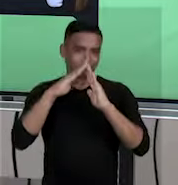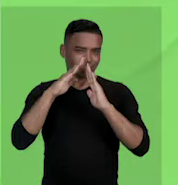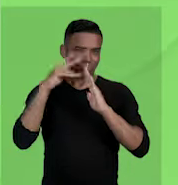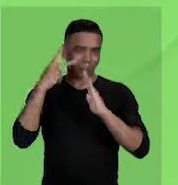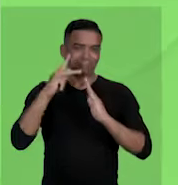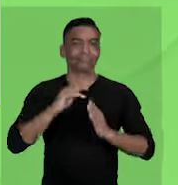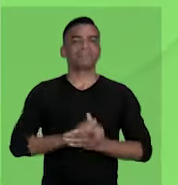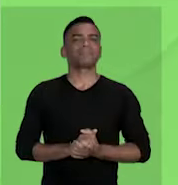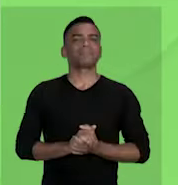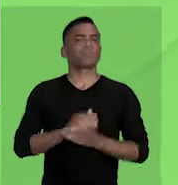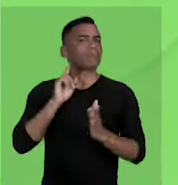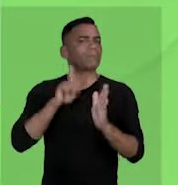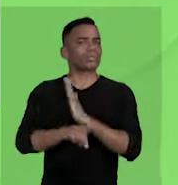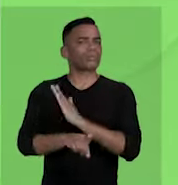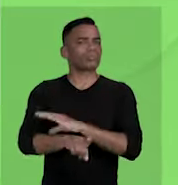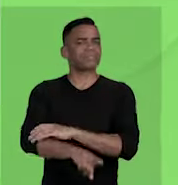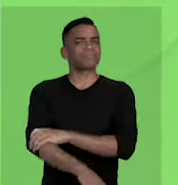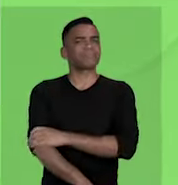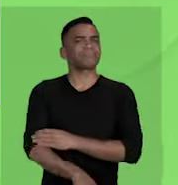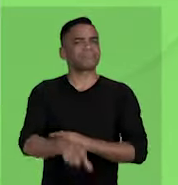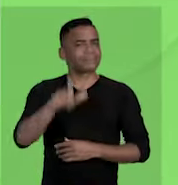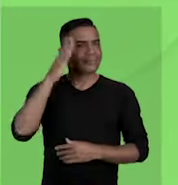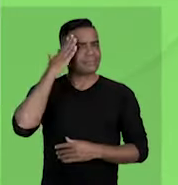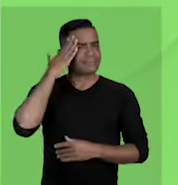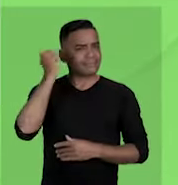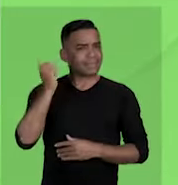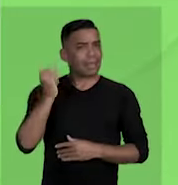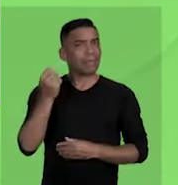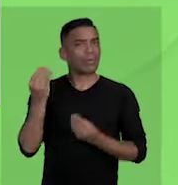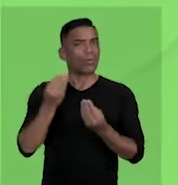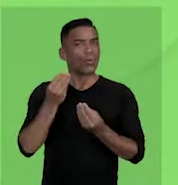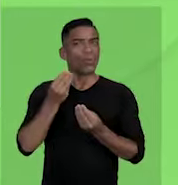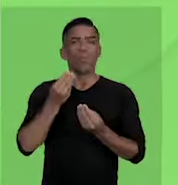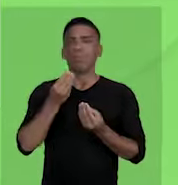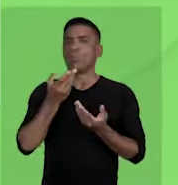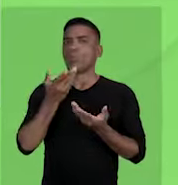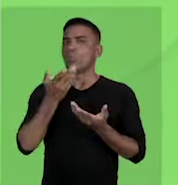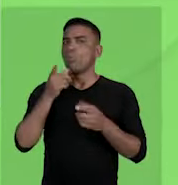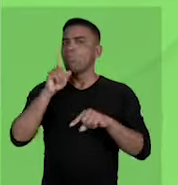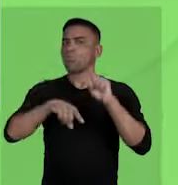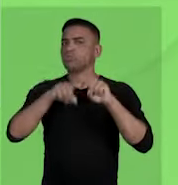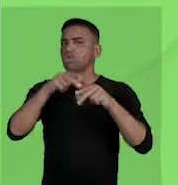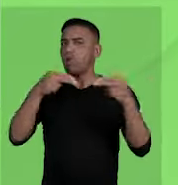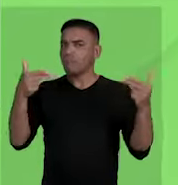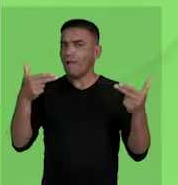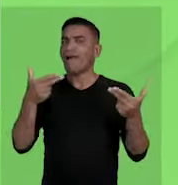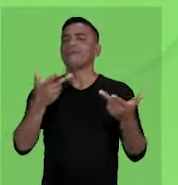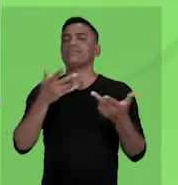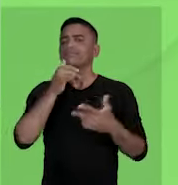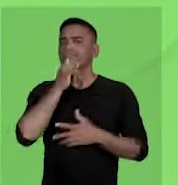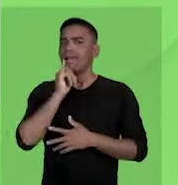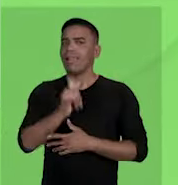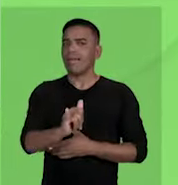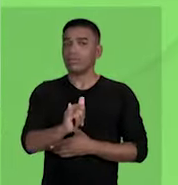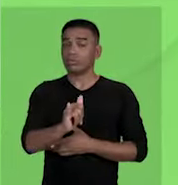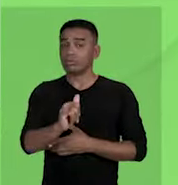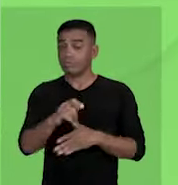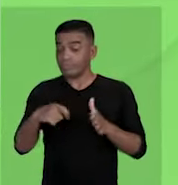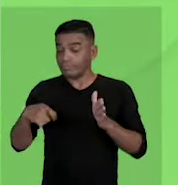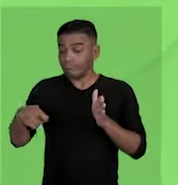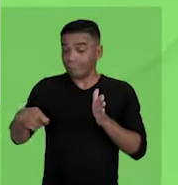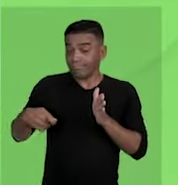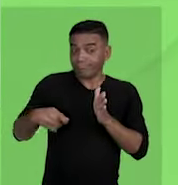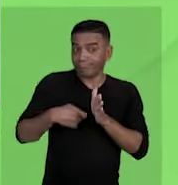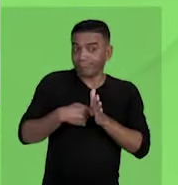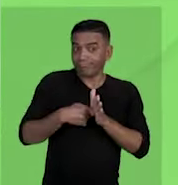tanto. Você sabe como que um equipamento elétrico funciona quando ele está ligado na tomada?